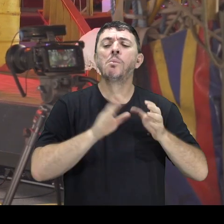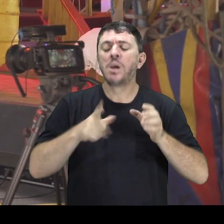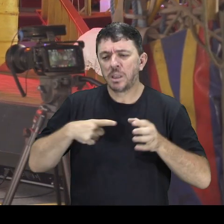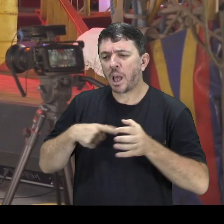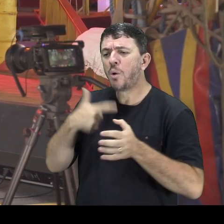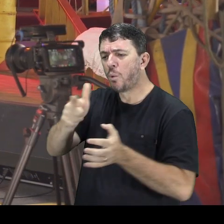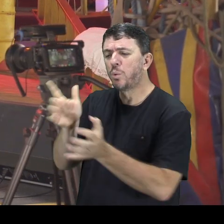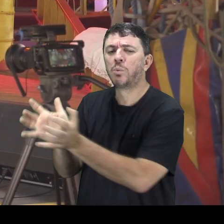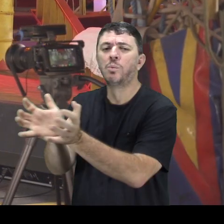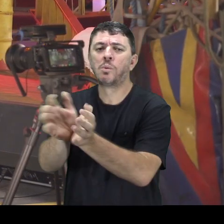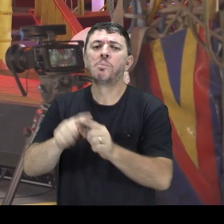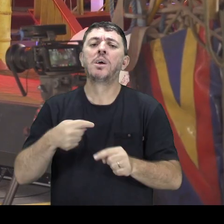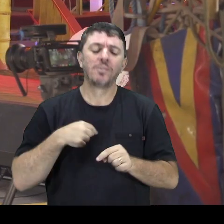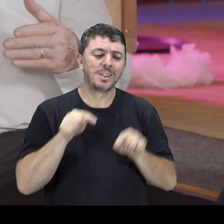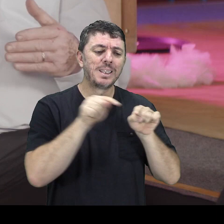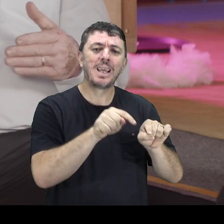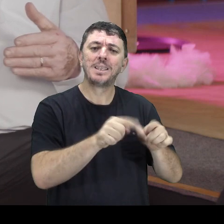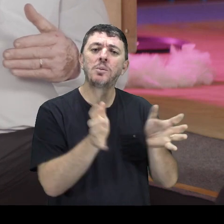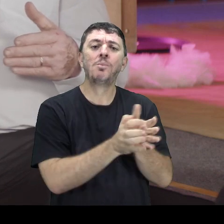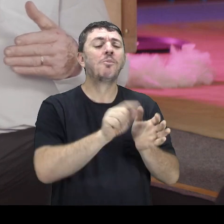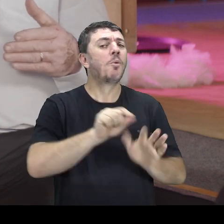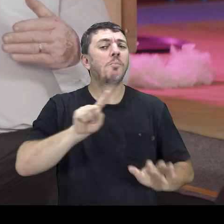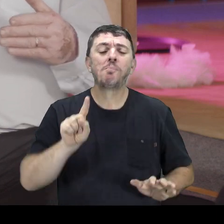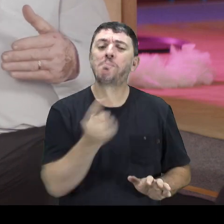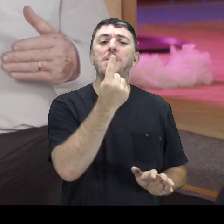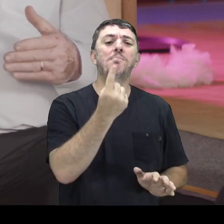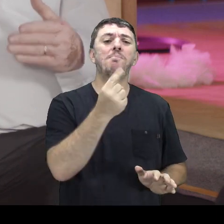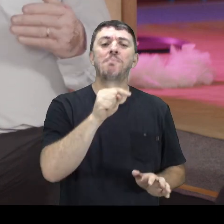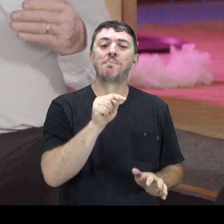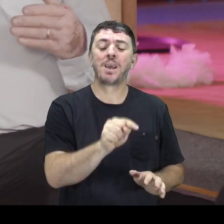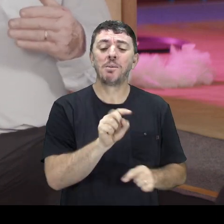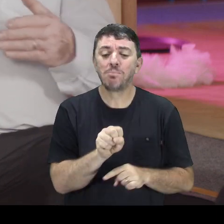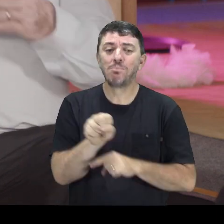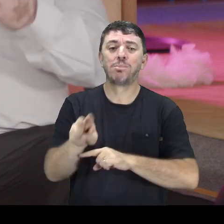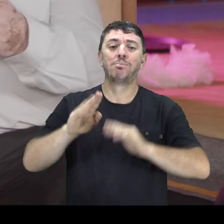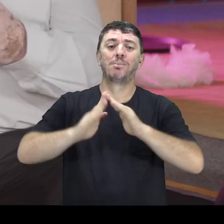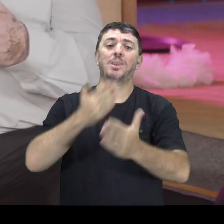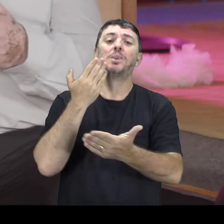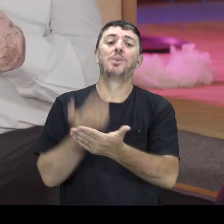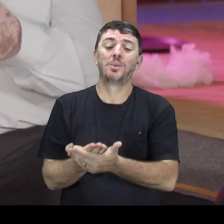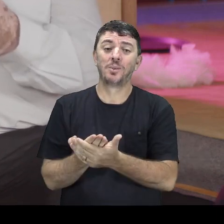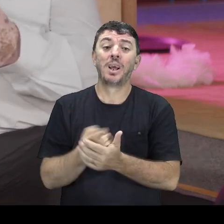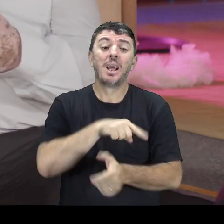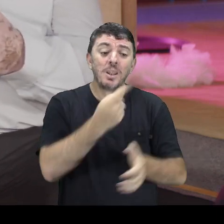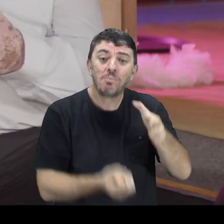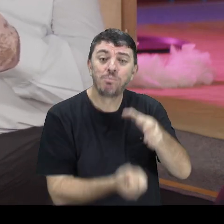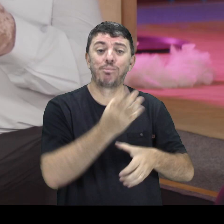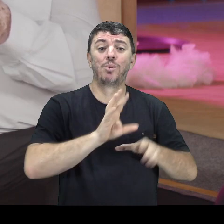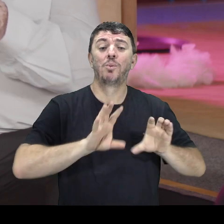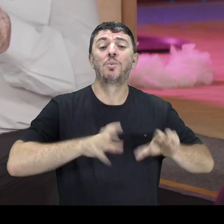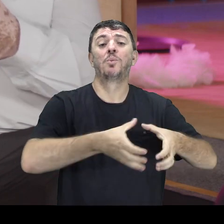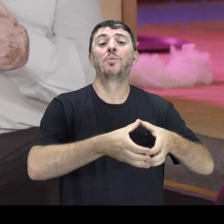mas eu estou citando esse, porque foram os primeiros que entraram na escola e foram os primeiros que formaram um grupo